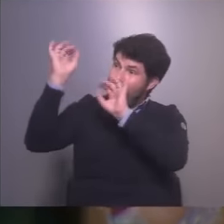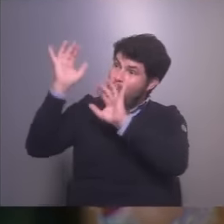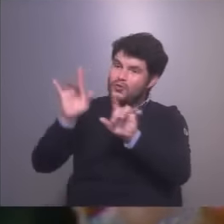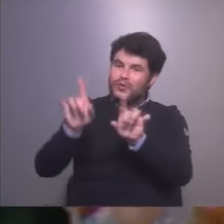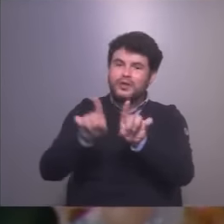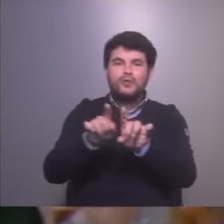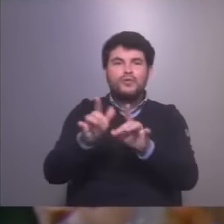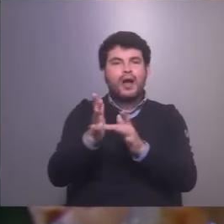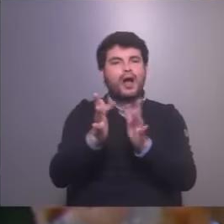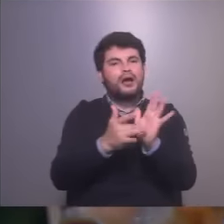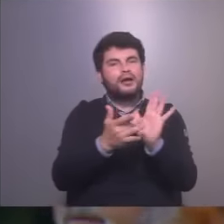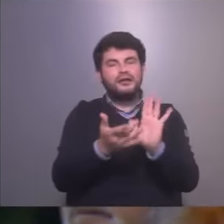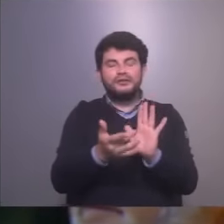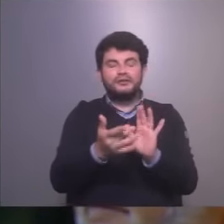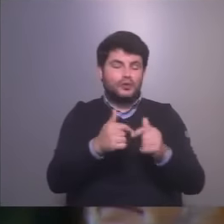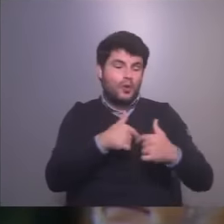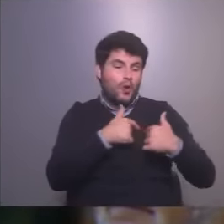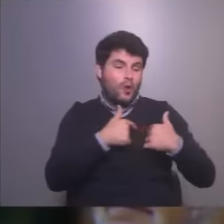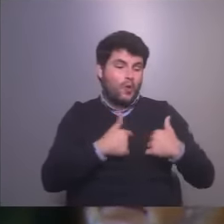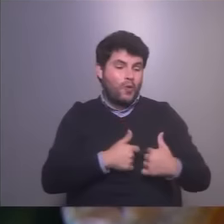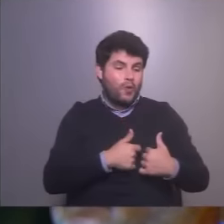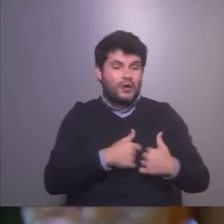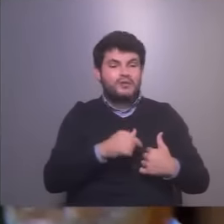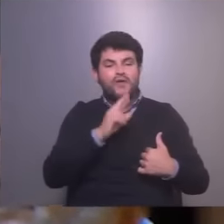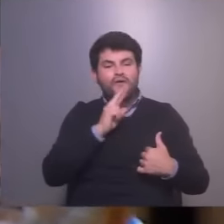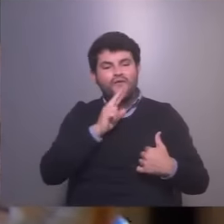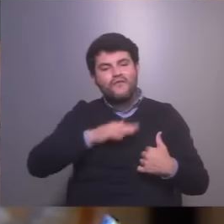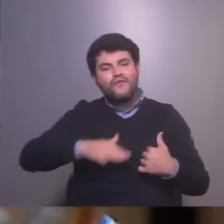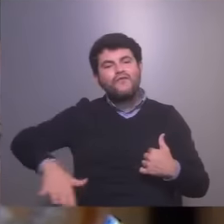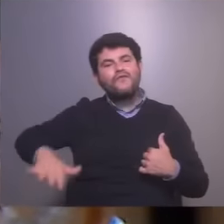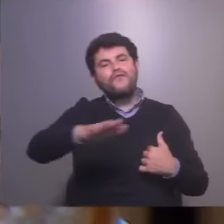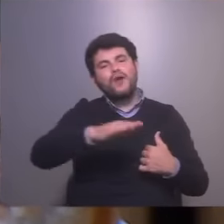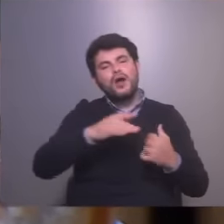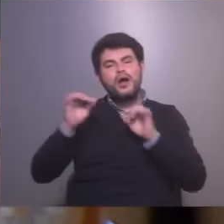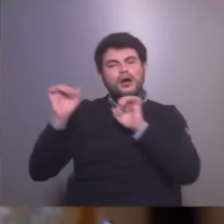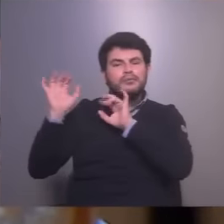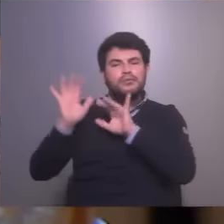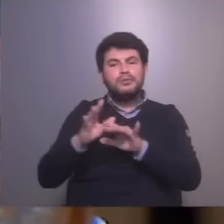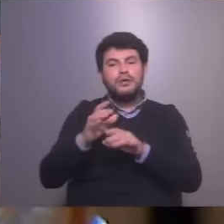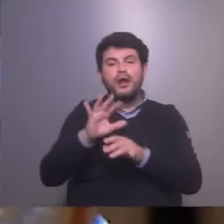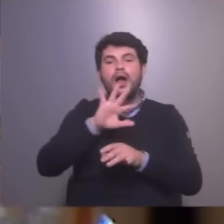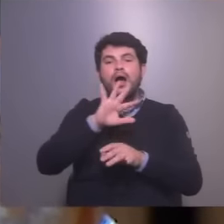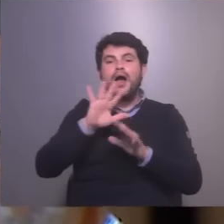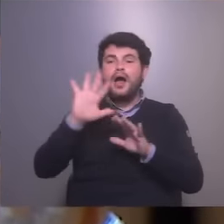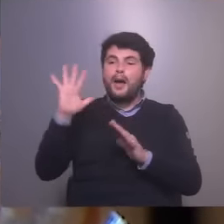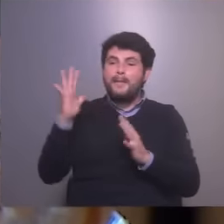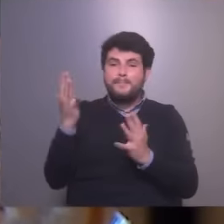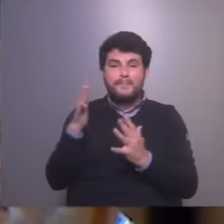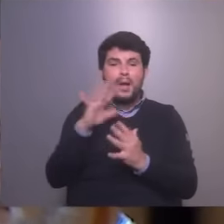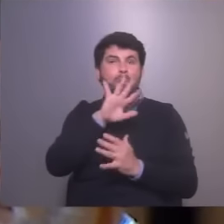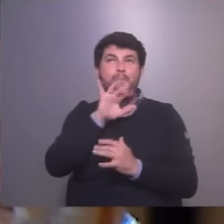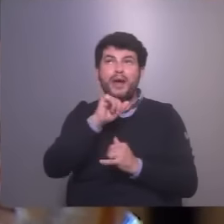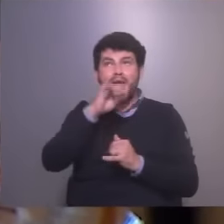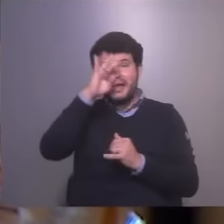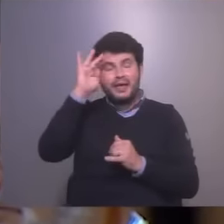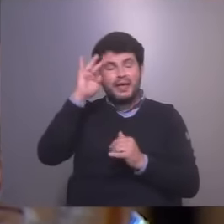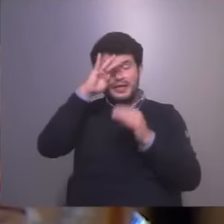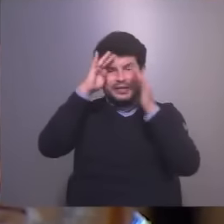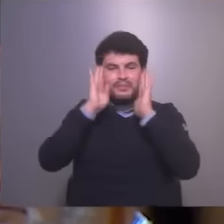passos, conduzindo-a para a casa do Pai. Essa luz, que é Cristo, brilha no coração